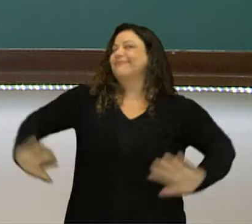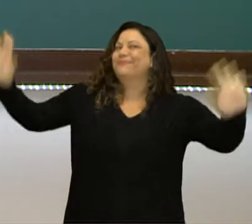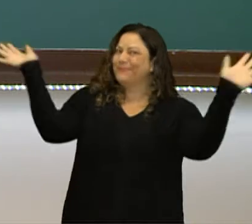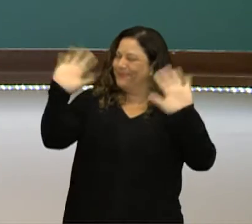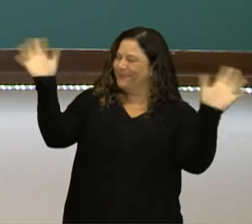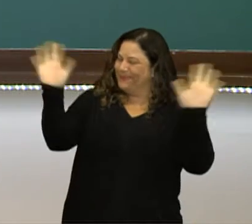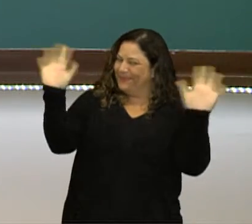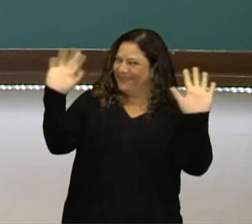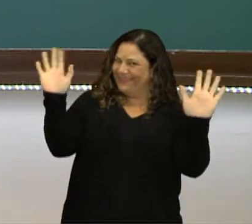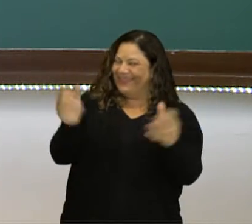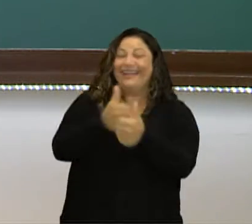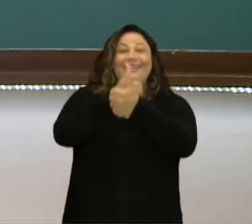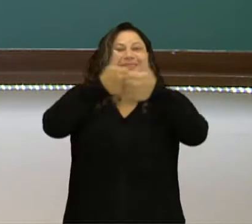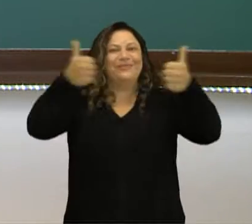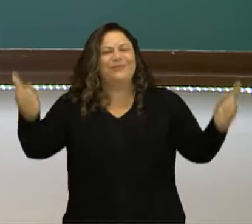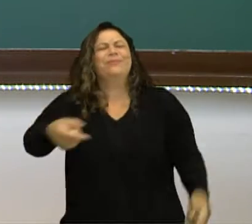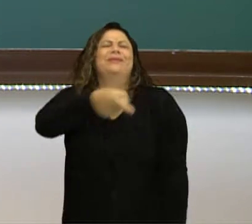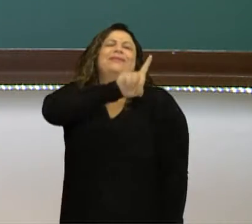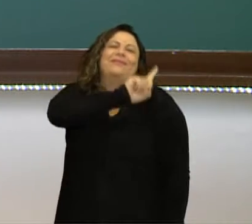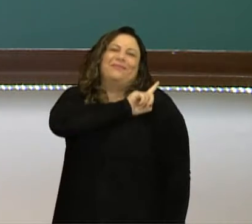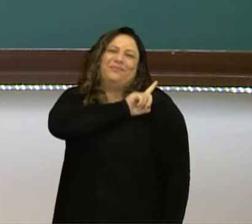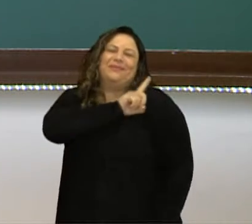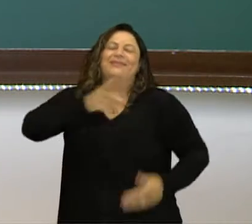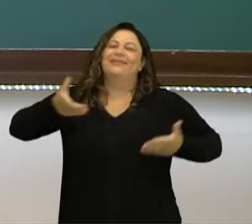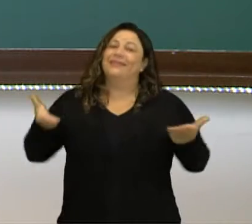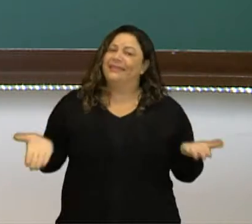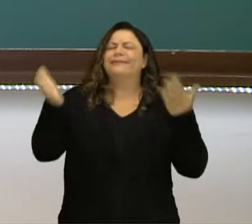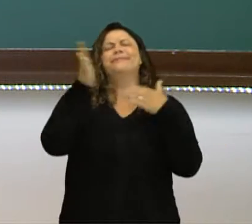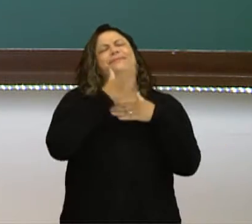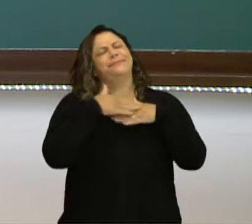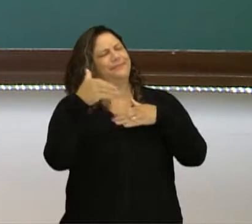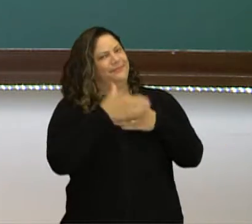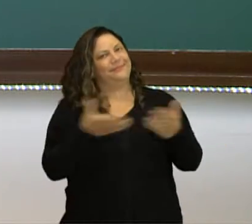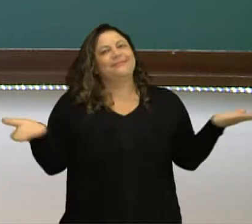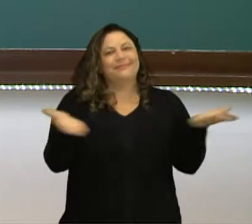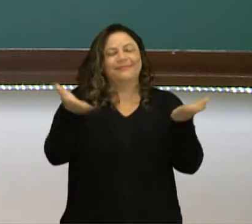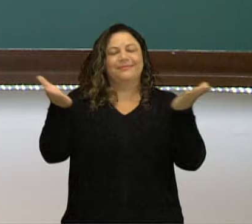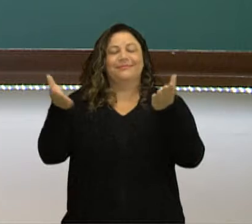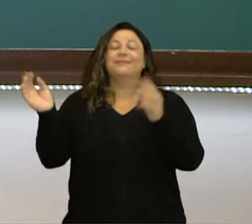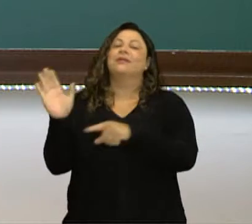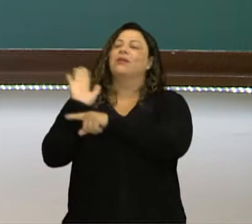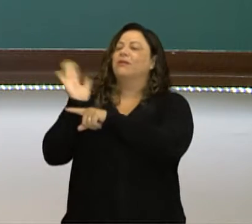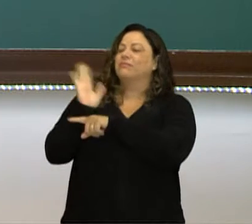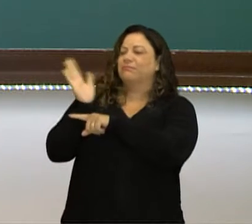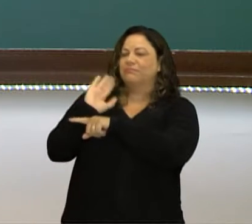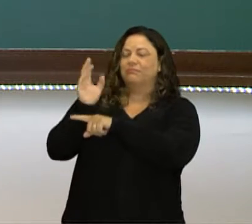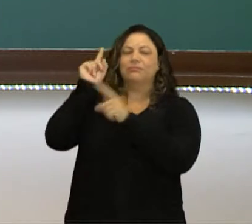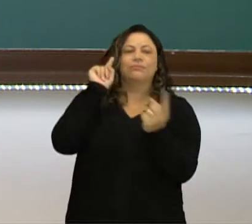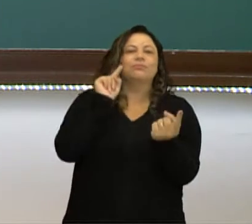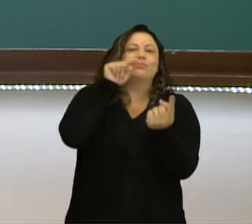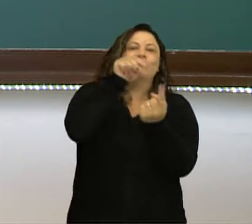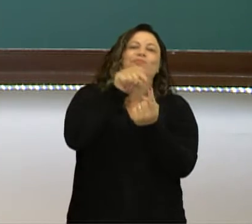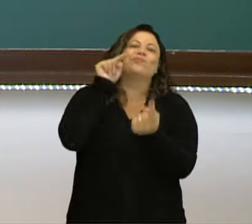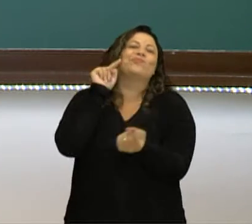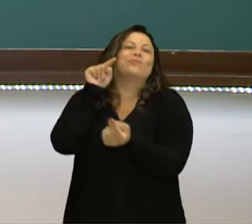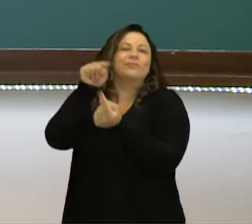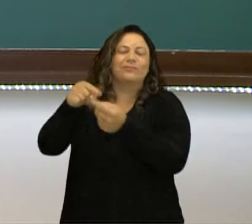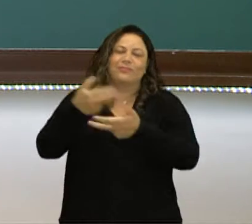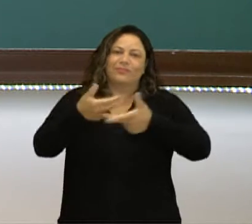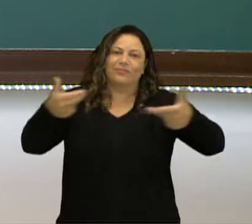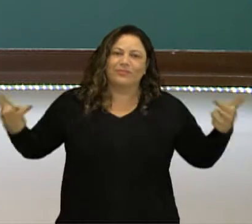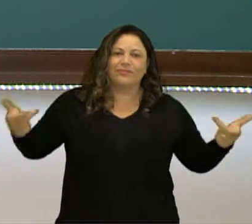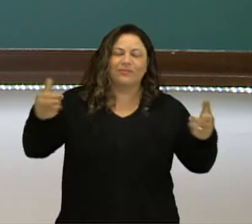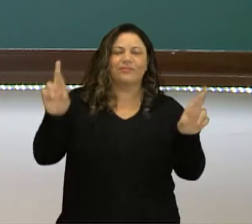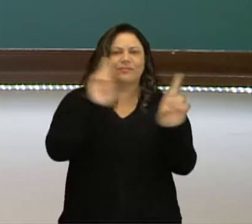Olá, meus pimpolhos da primeira série. Queridos, nesse vídeo nós vamos falar um pouquinho sobre referenciais e algumas coisas